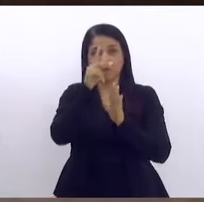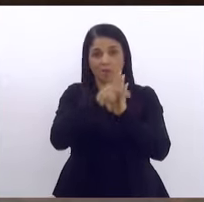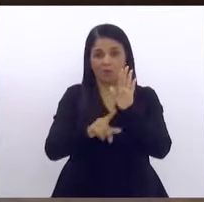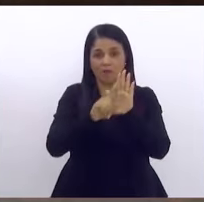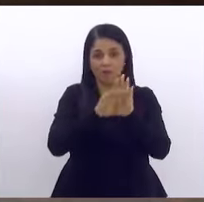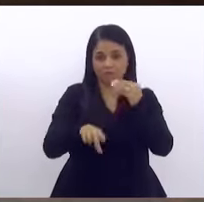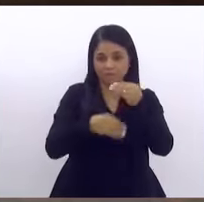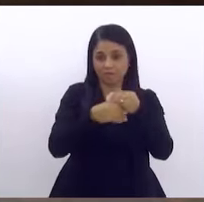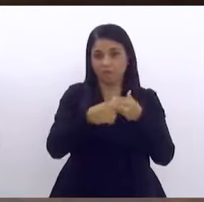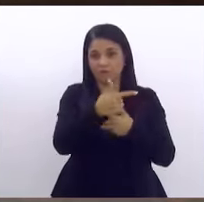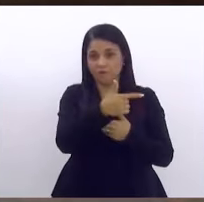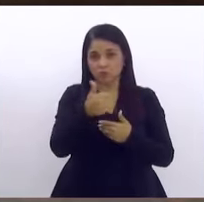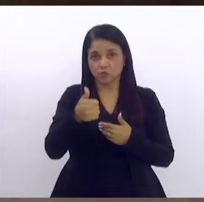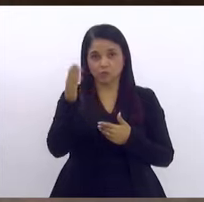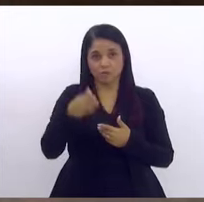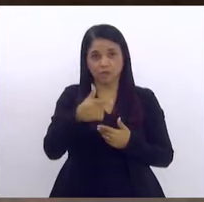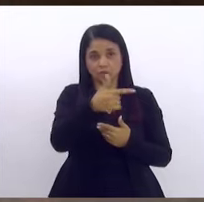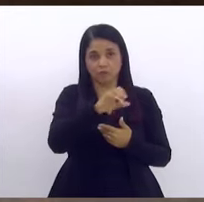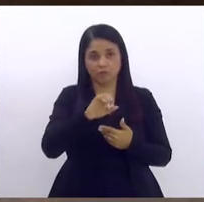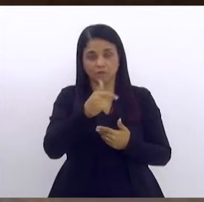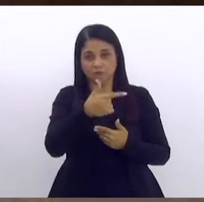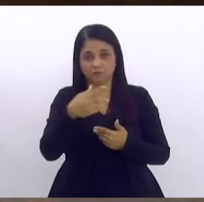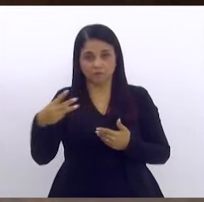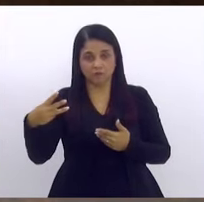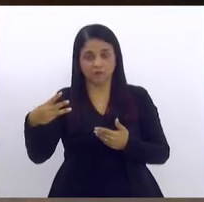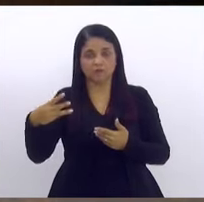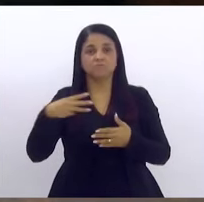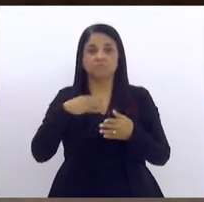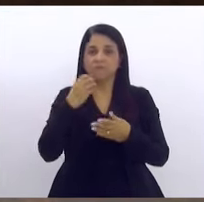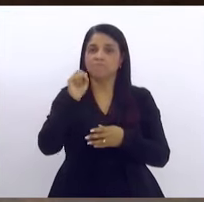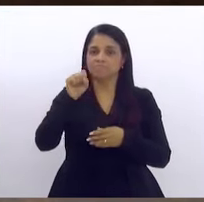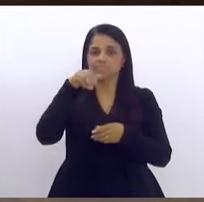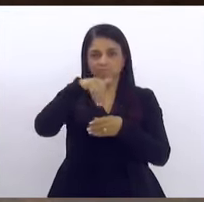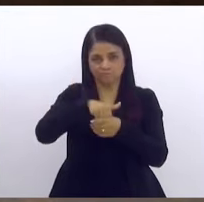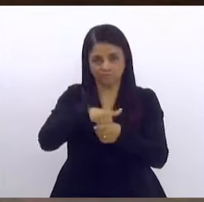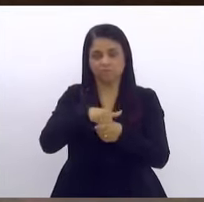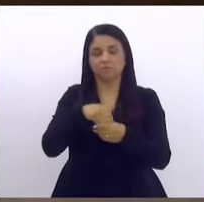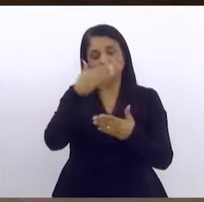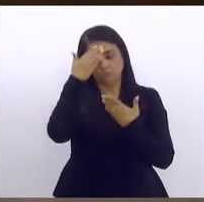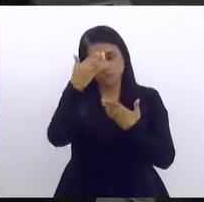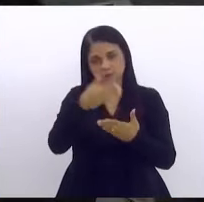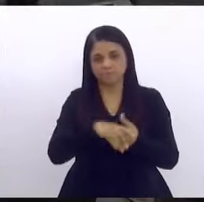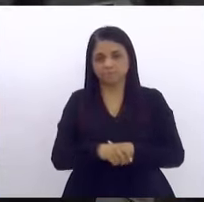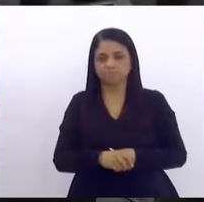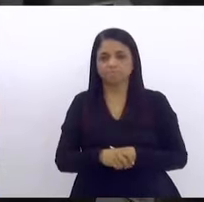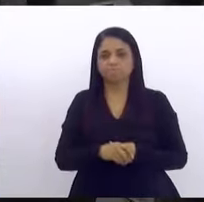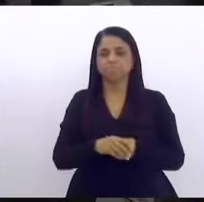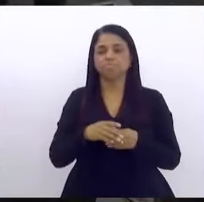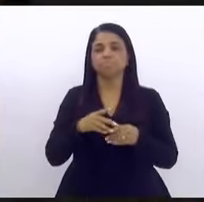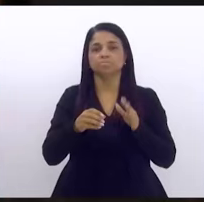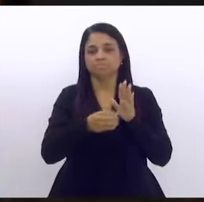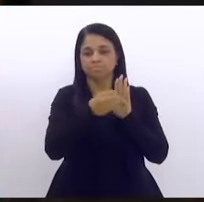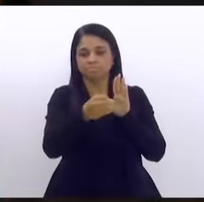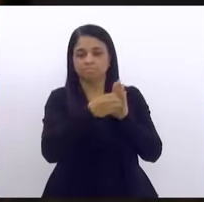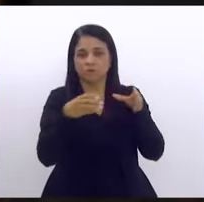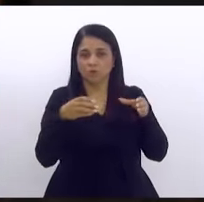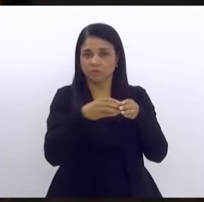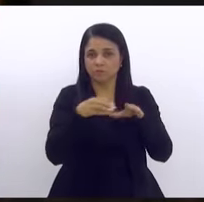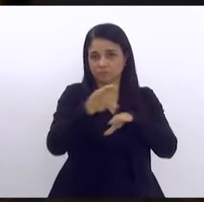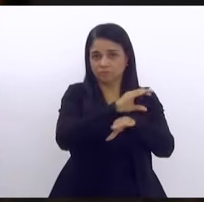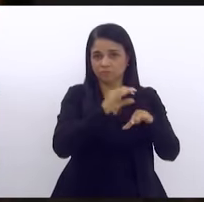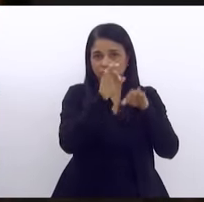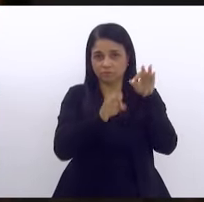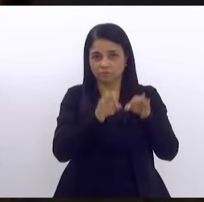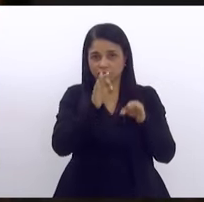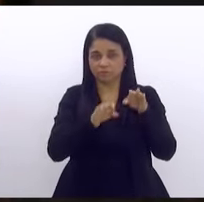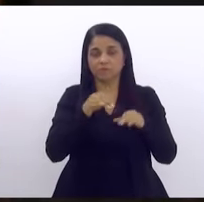complementar 21/2023. Declaração de voto favorável. Obrigada. Perfeito. Presidente. Para emitir parecer pela Comissão de Constituição